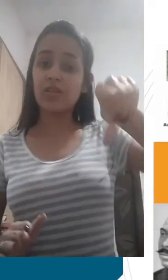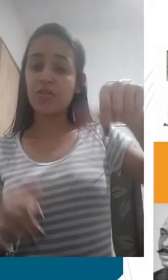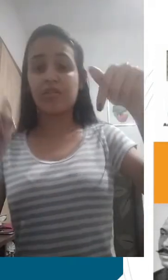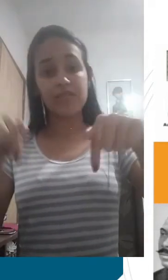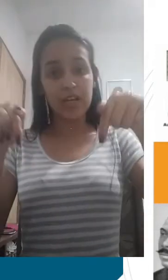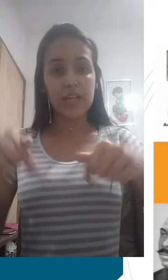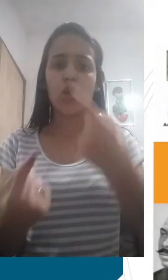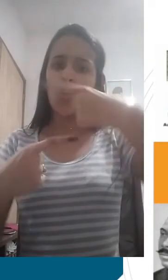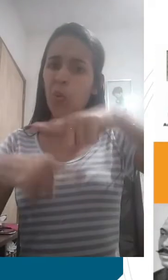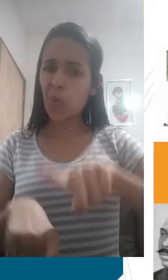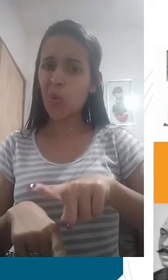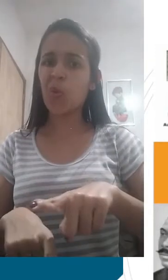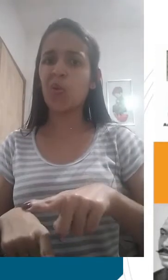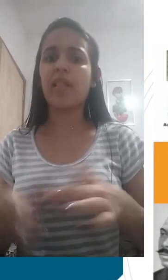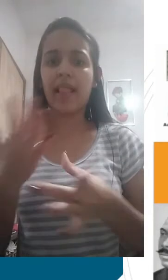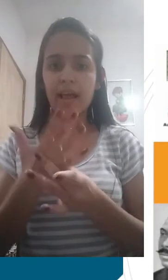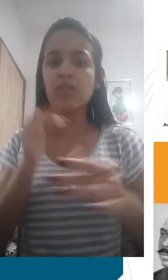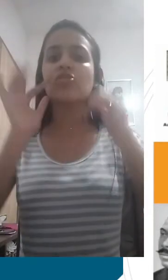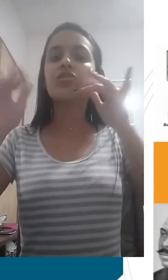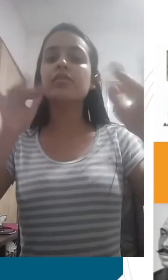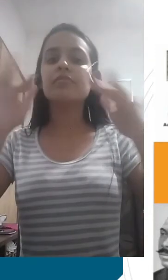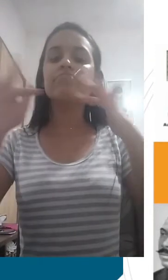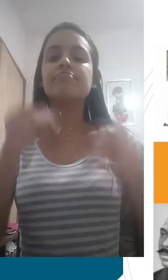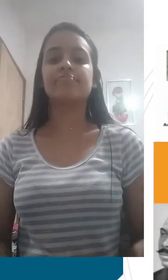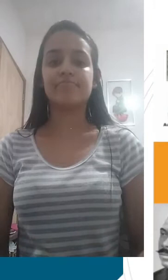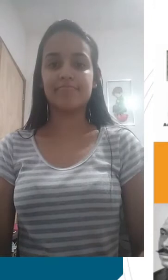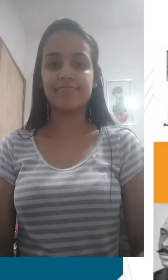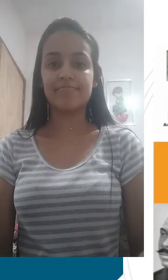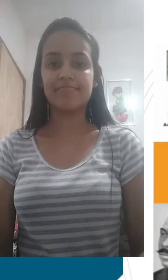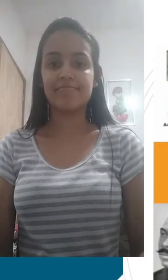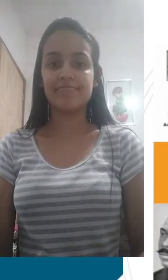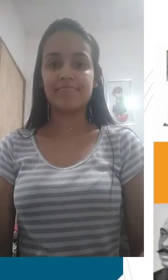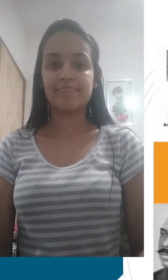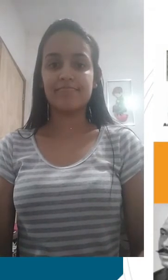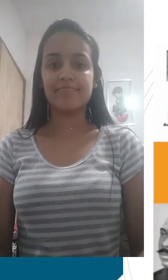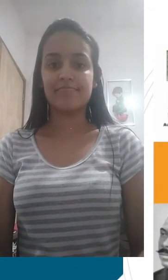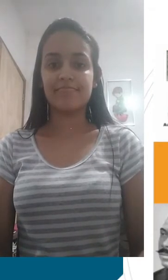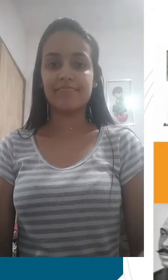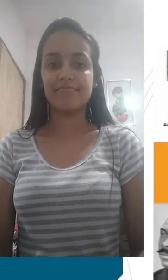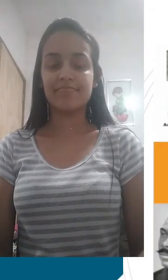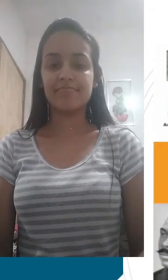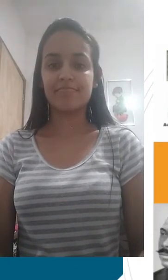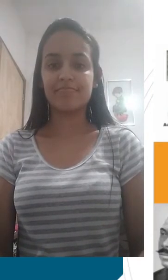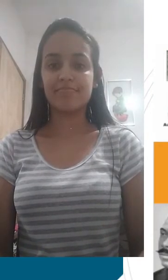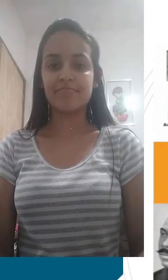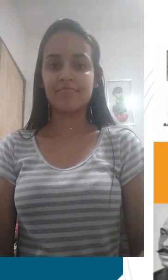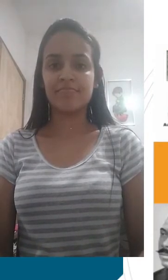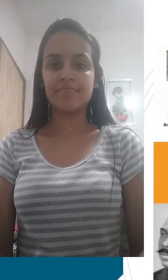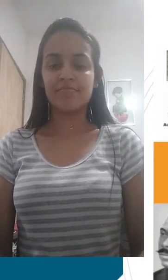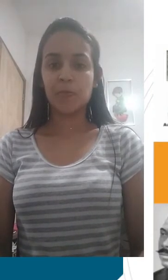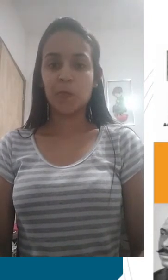como o realismo e o naturalismo. Esse estilo surgiu como uma forma de negar a